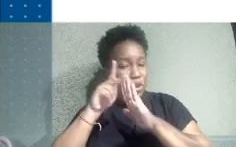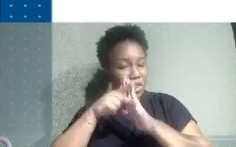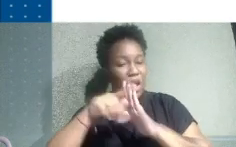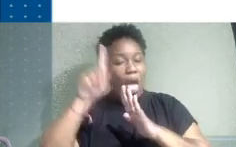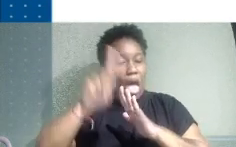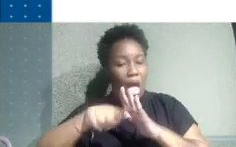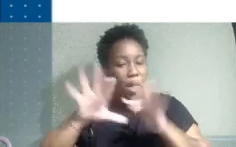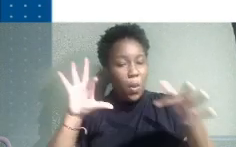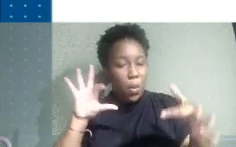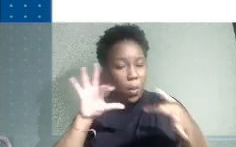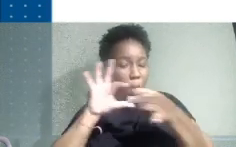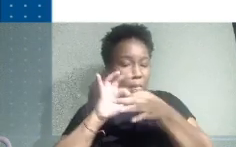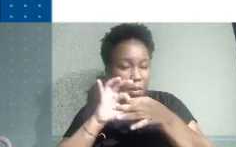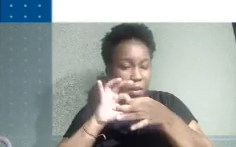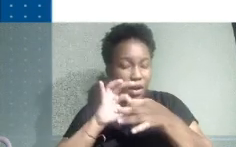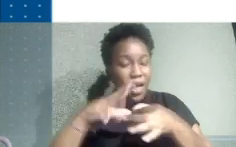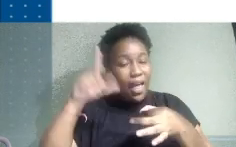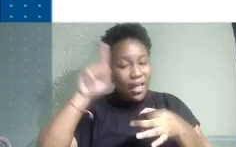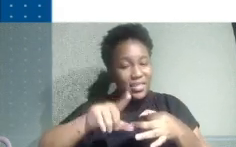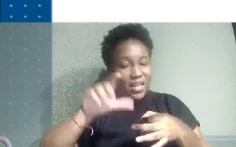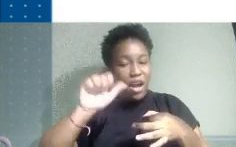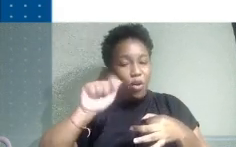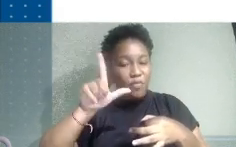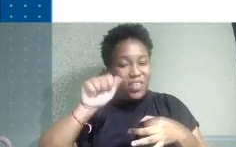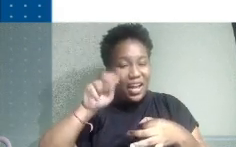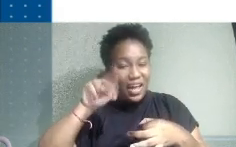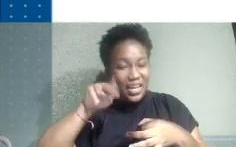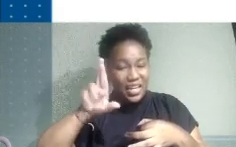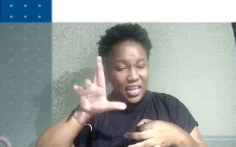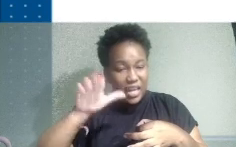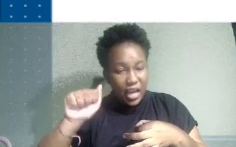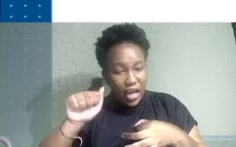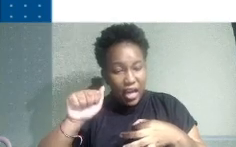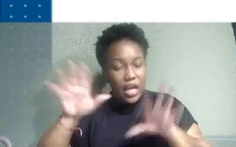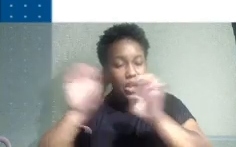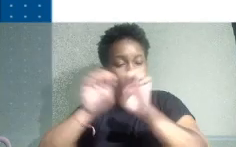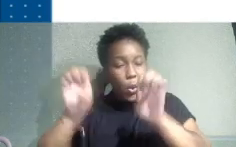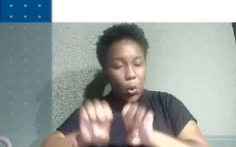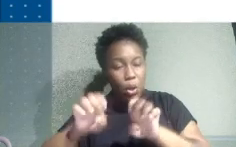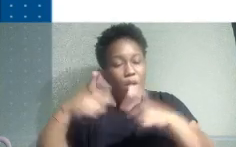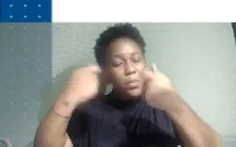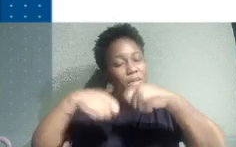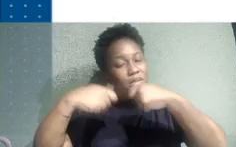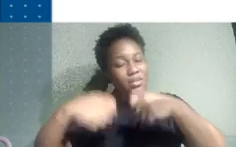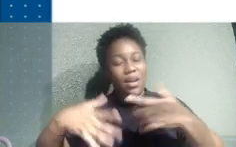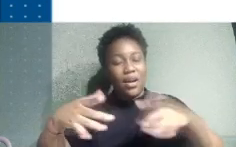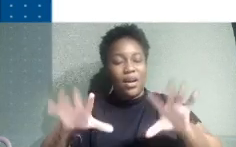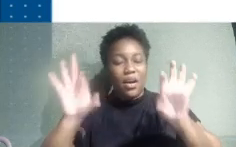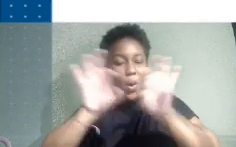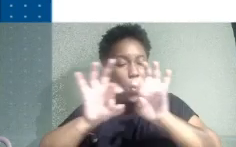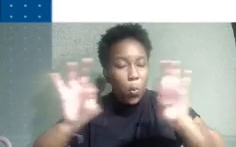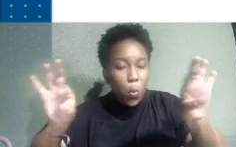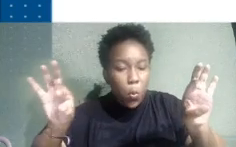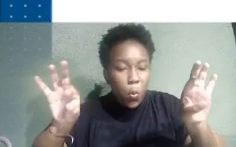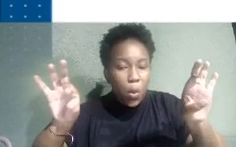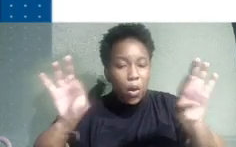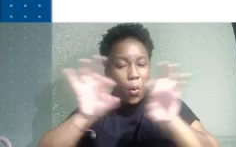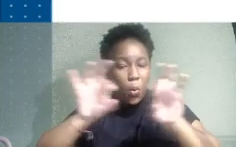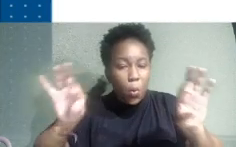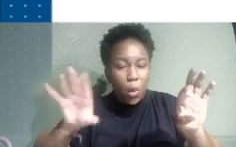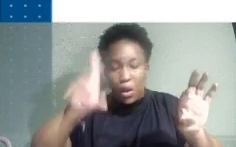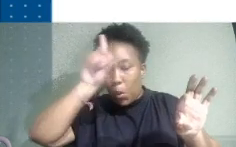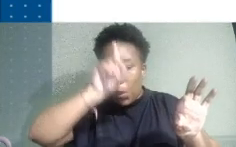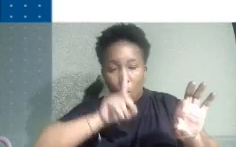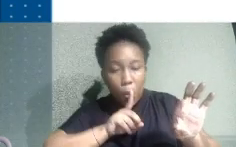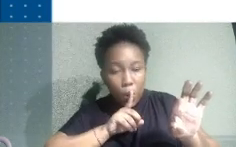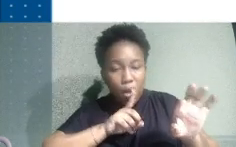caso da alvenaria estrutural, aquilo já precisa meio que ser pré-definido. Ah, aqui vai passar parte de tubulação hidráulica, aqui vai